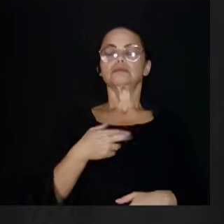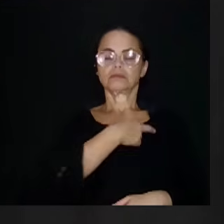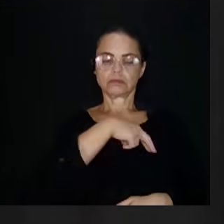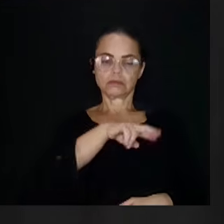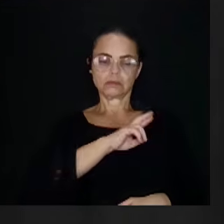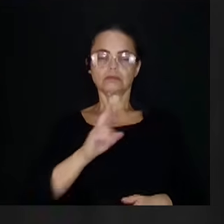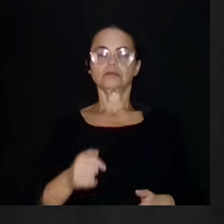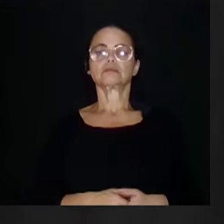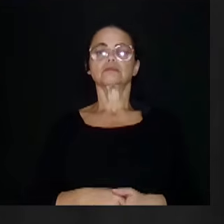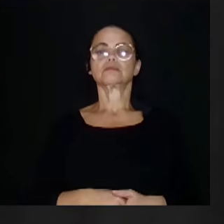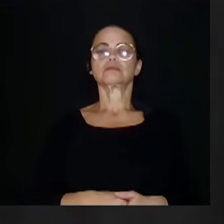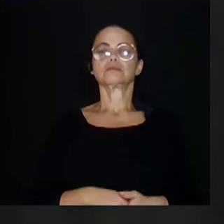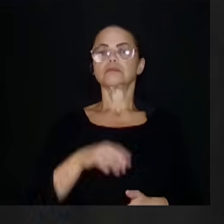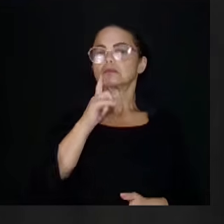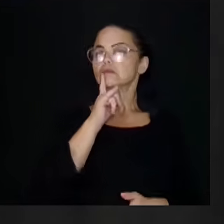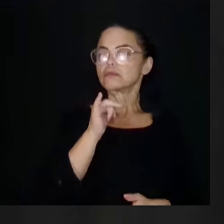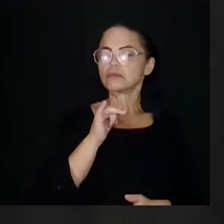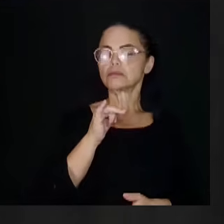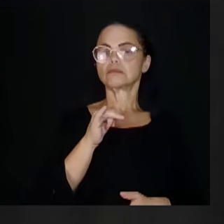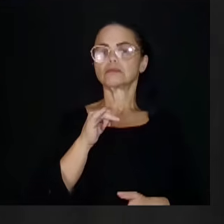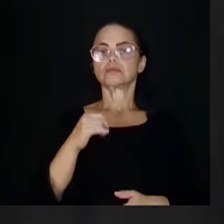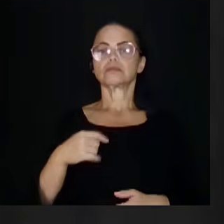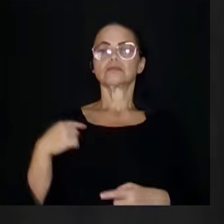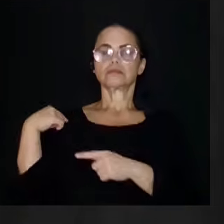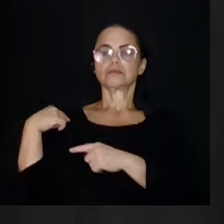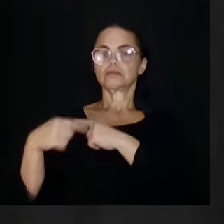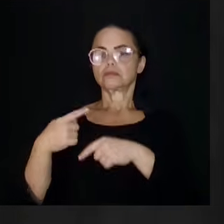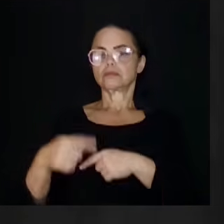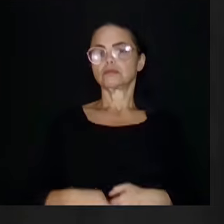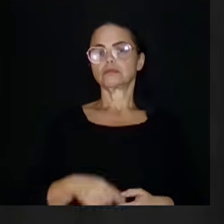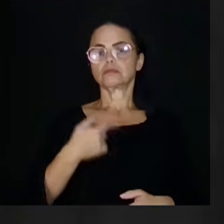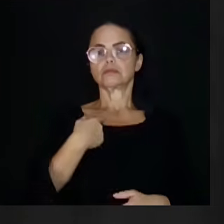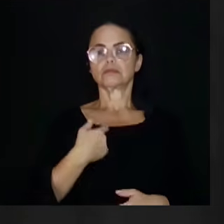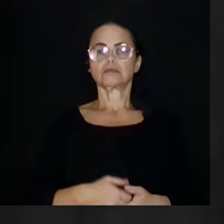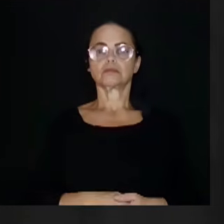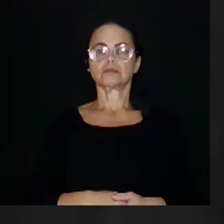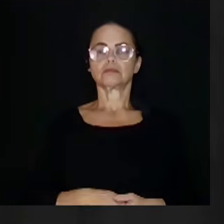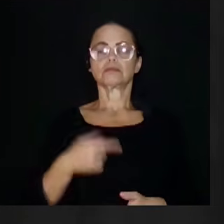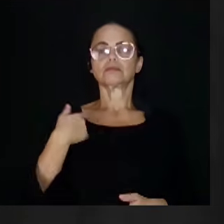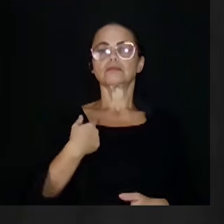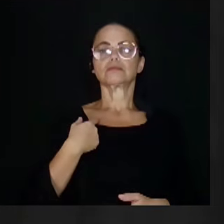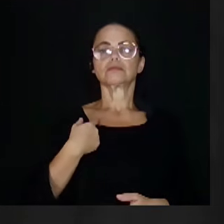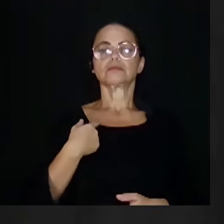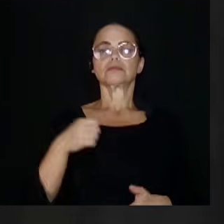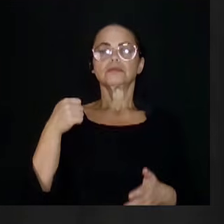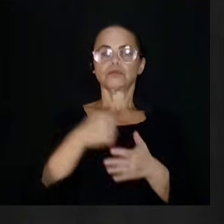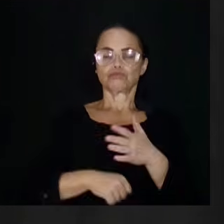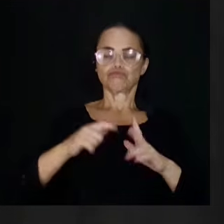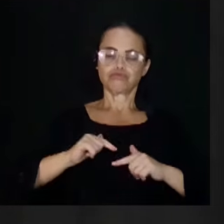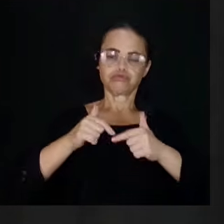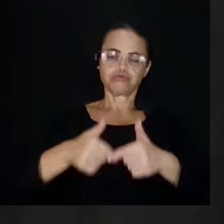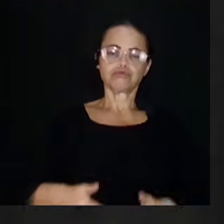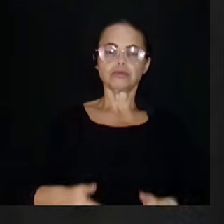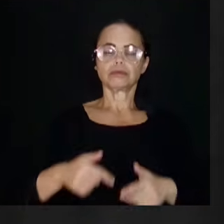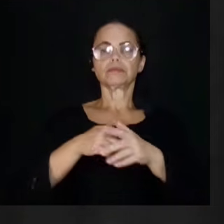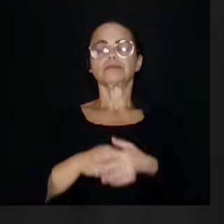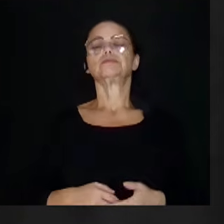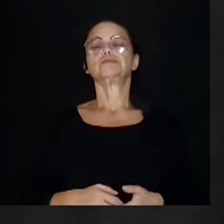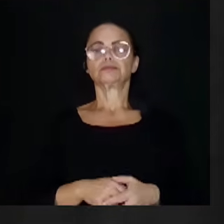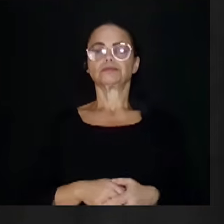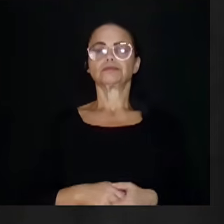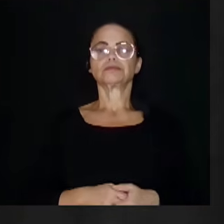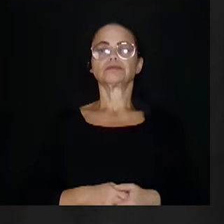meus pais ancestrais, eles são de luta, né? Então, o Tata Quejesse,